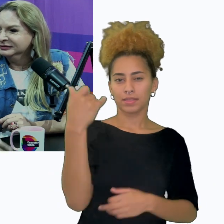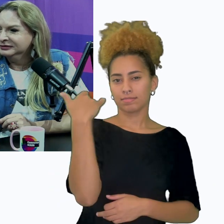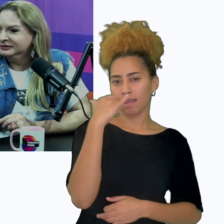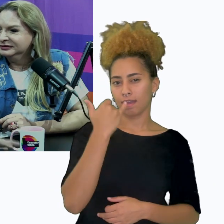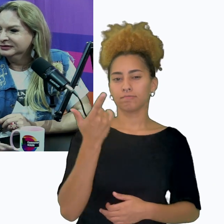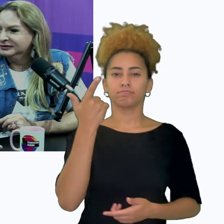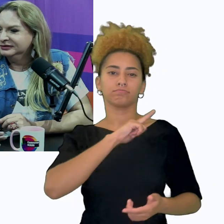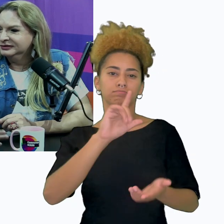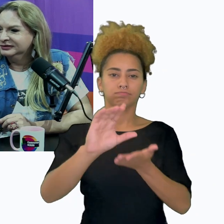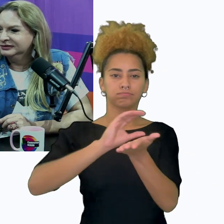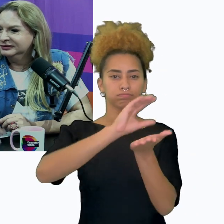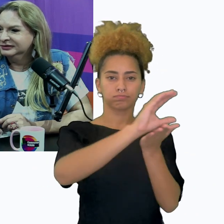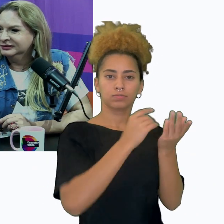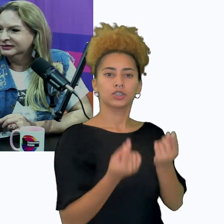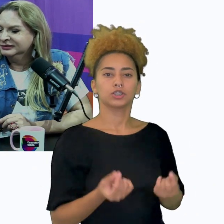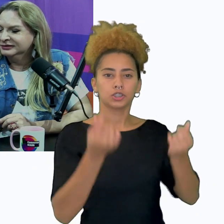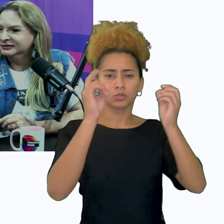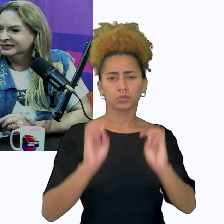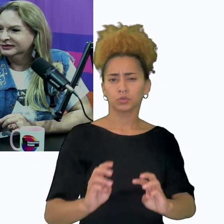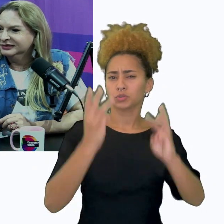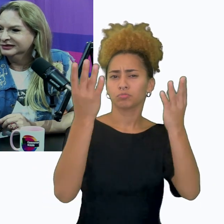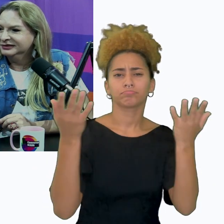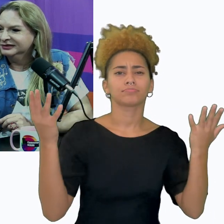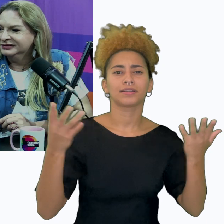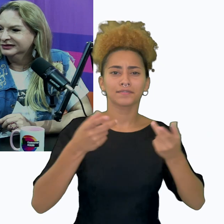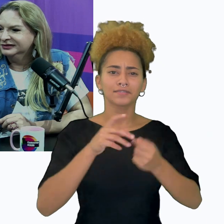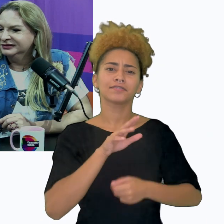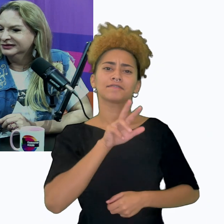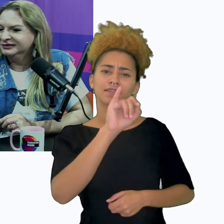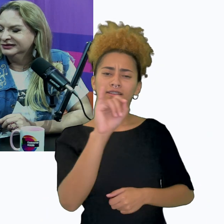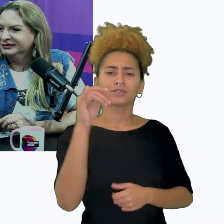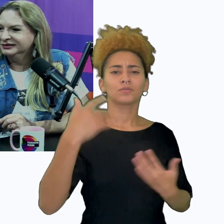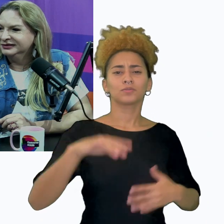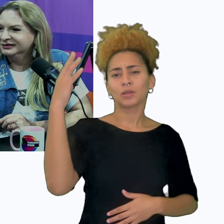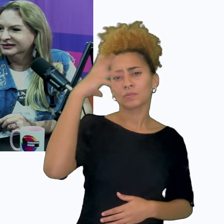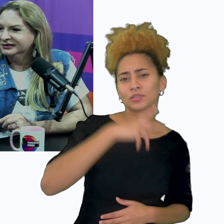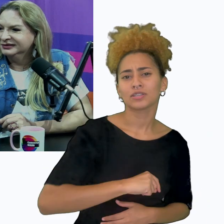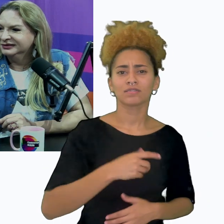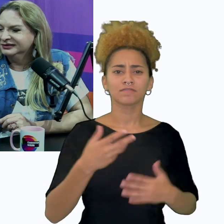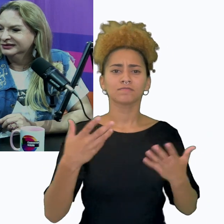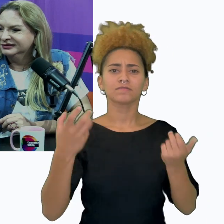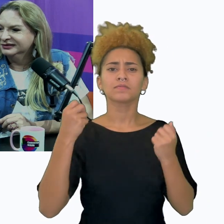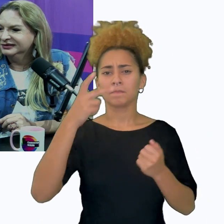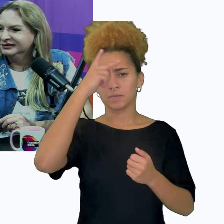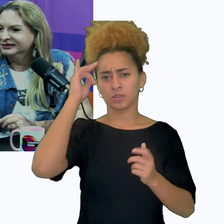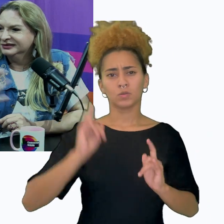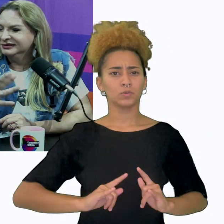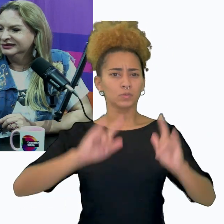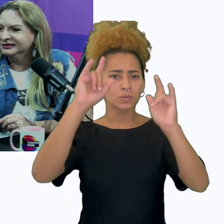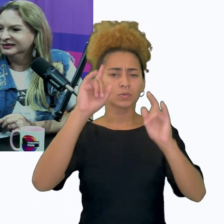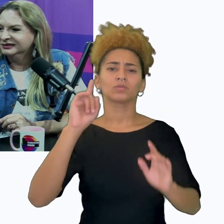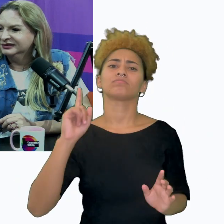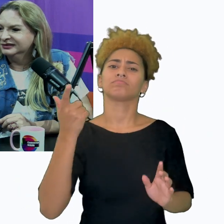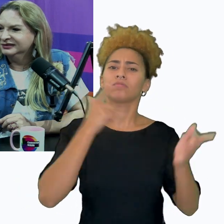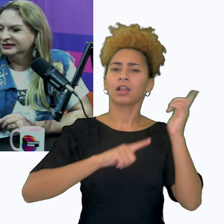bicha, vamos pra Itália, você vai ganhar muito dinheiro, você vai. Lá tem show, você é maravilhoso, você vai fazer show, você é sensacional, você é bonito, você vai trazer logo um carro e um